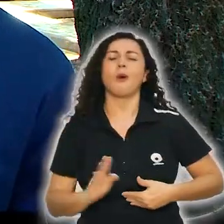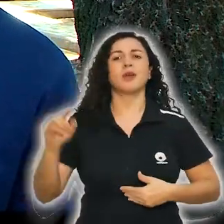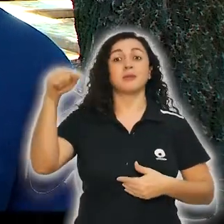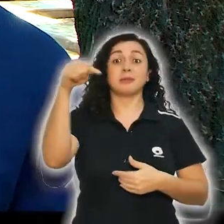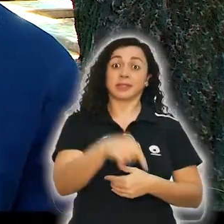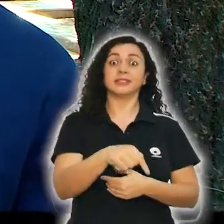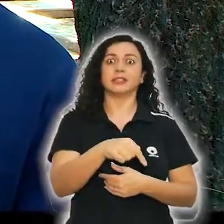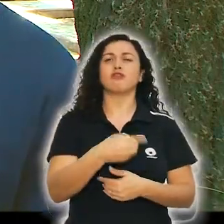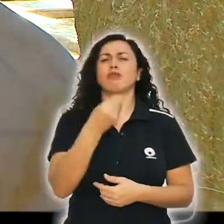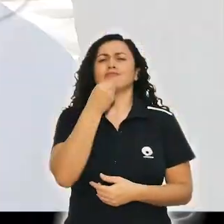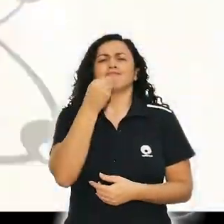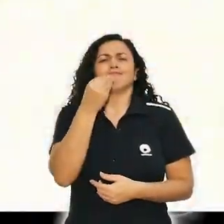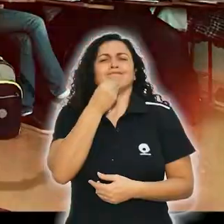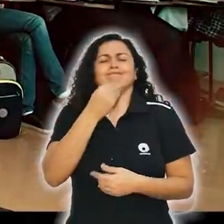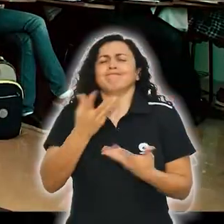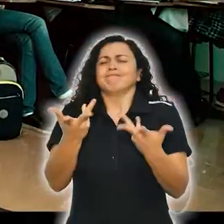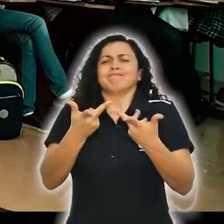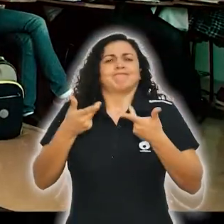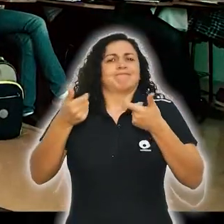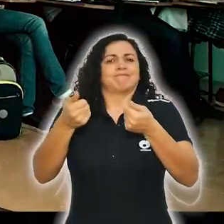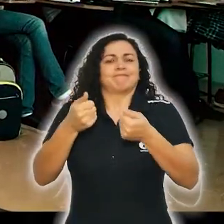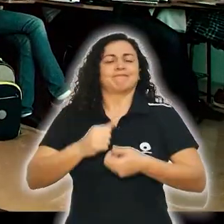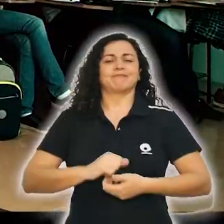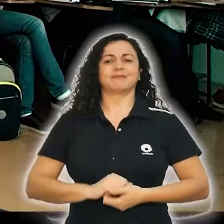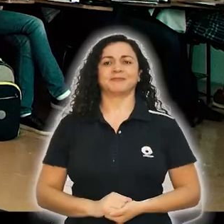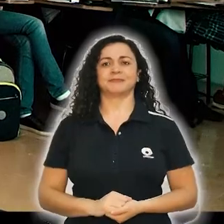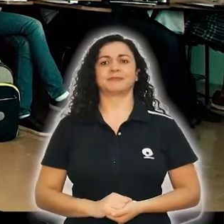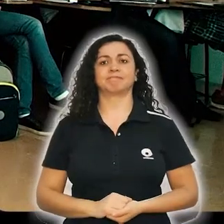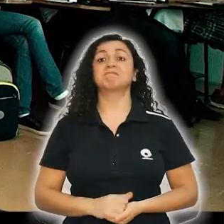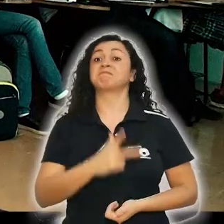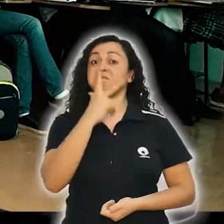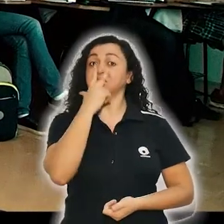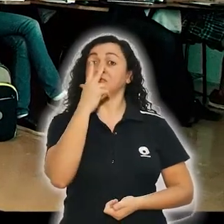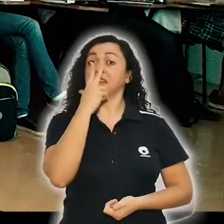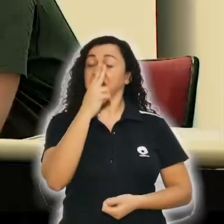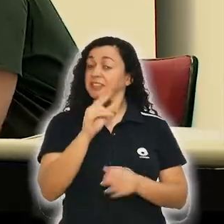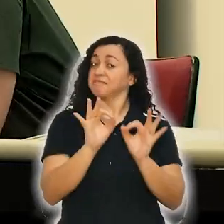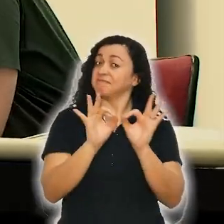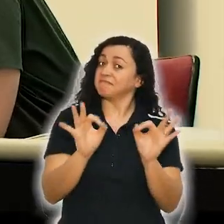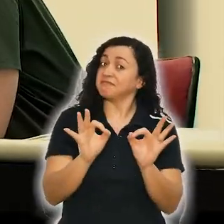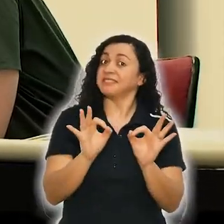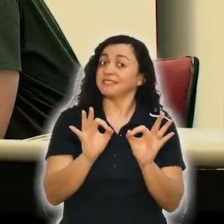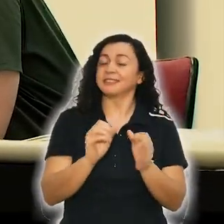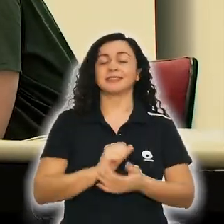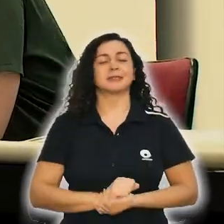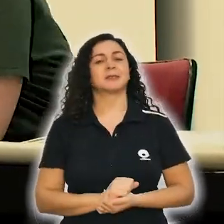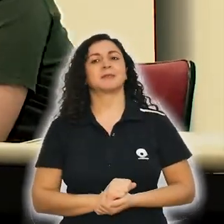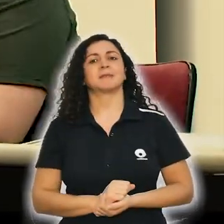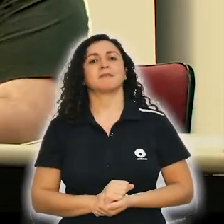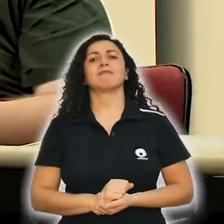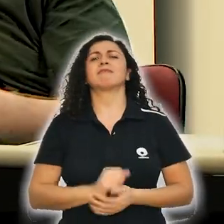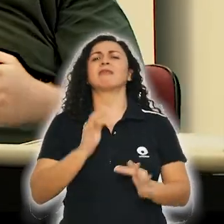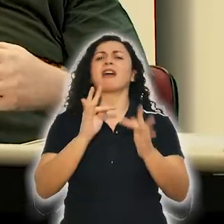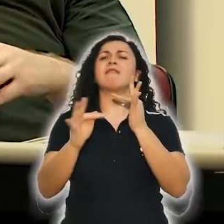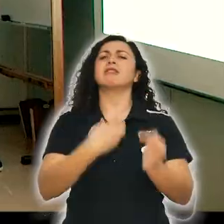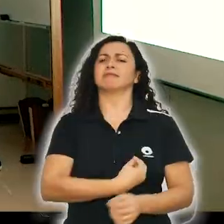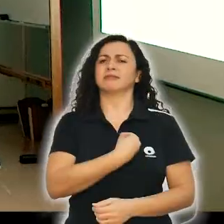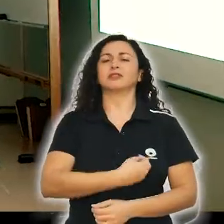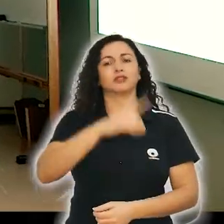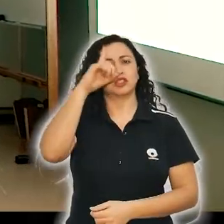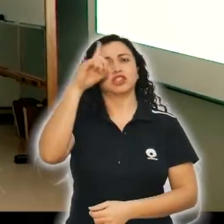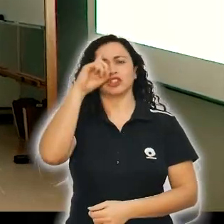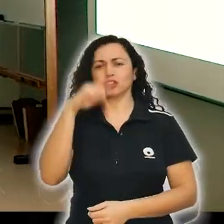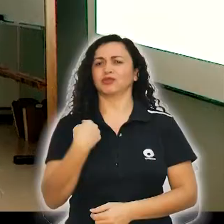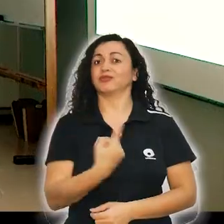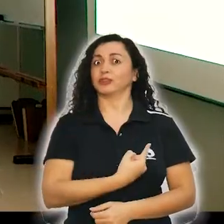e uma oportunidade única. É, parece que não é mesmo difícil. A física está presente no dia a dia e